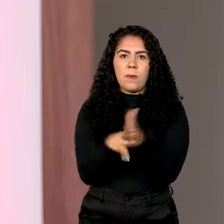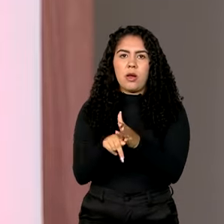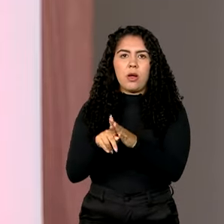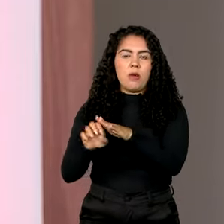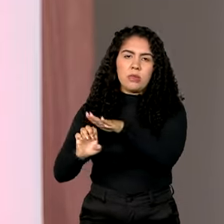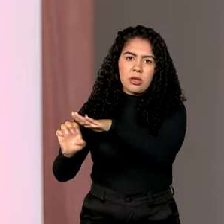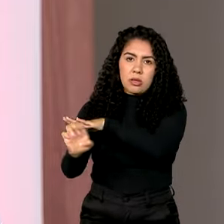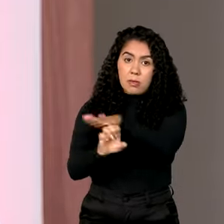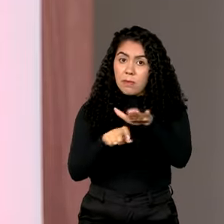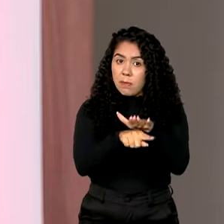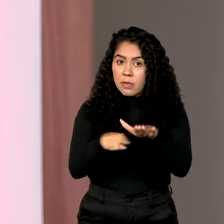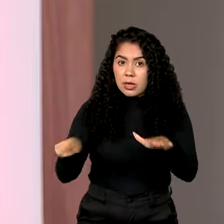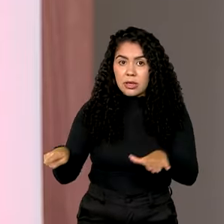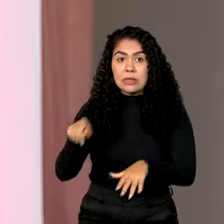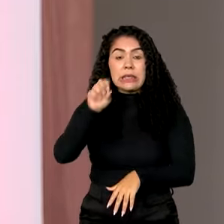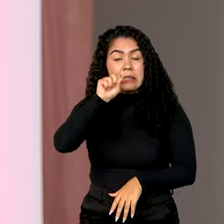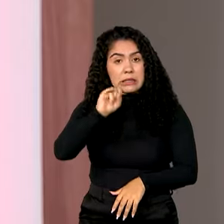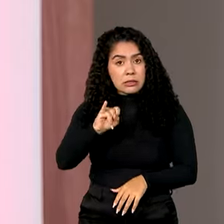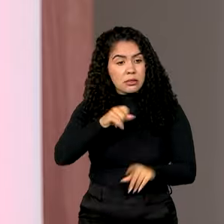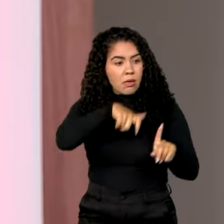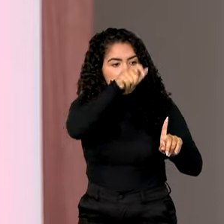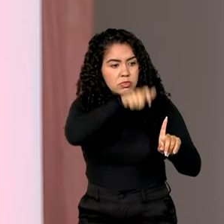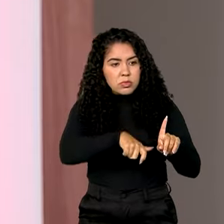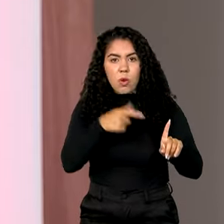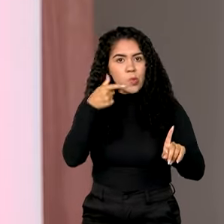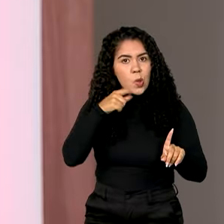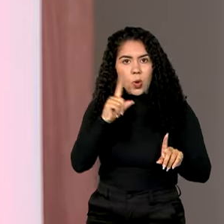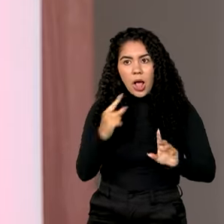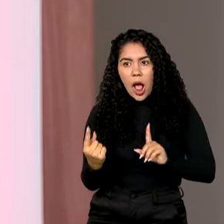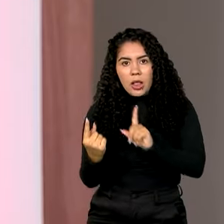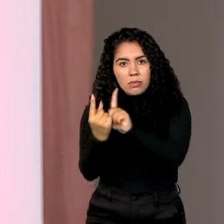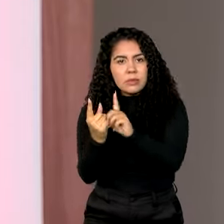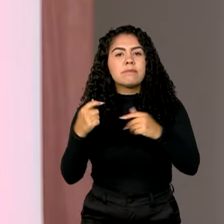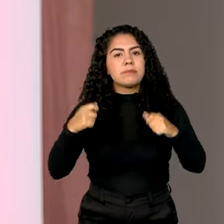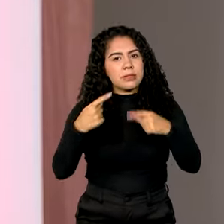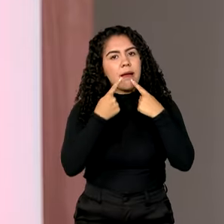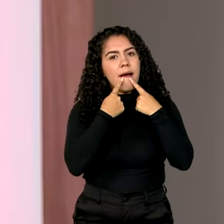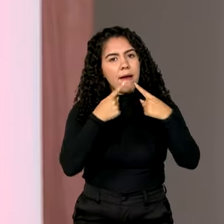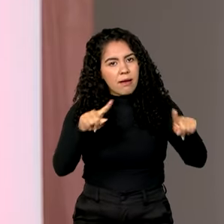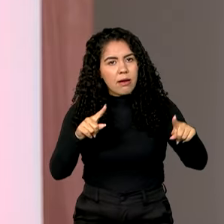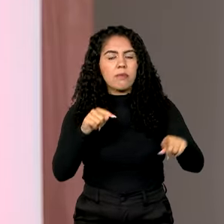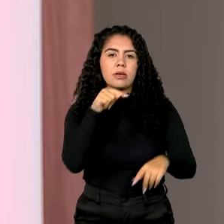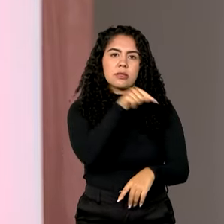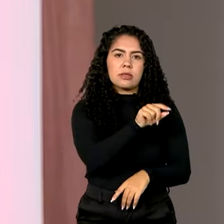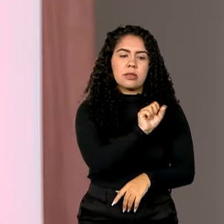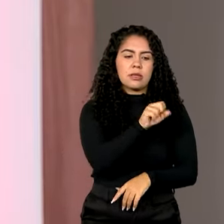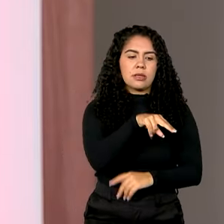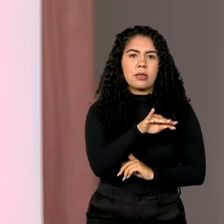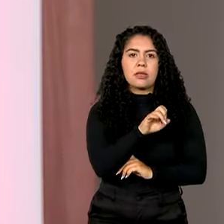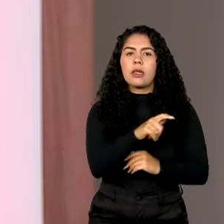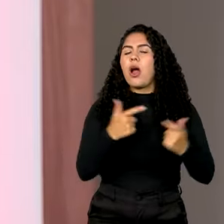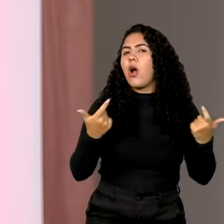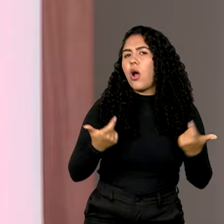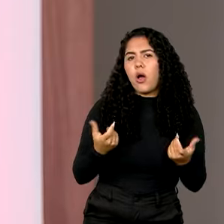Caso o consumidor não seja atendido, é preciso fazer uma reclamação junto à Senatran pelo e-mail